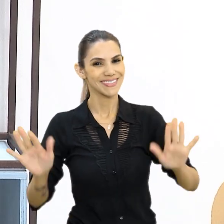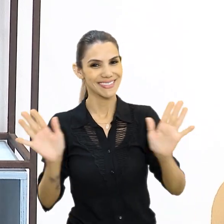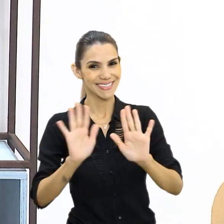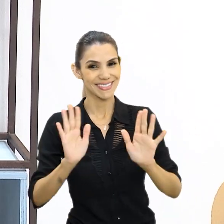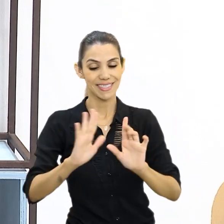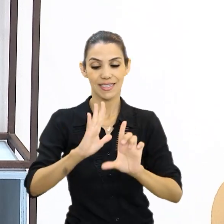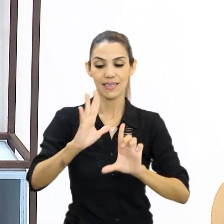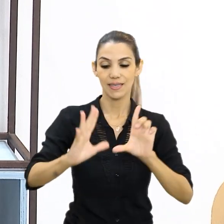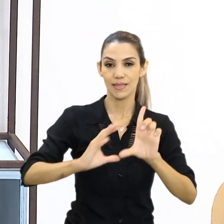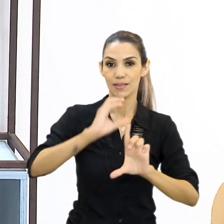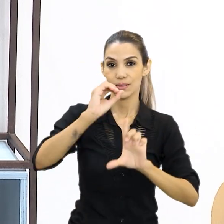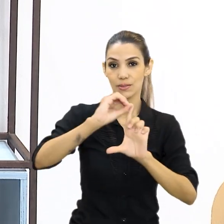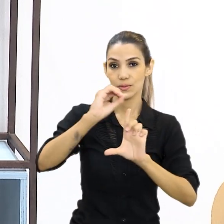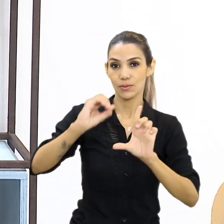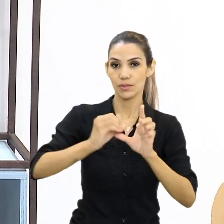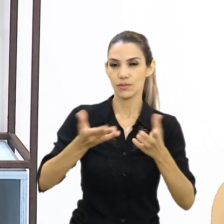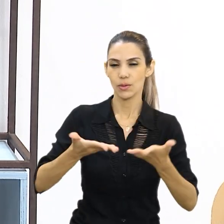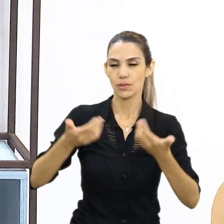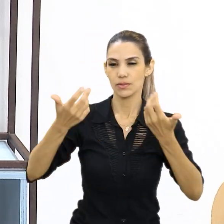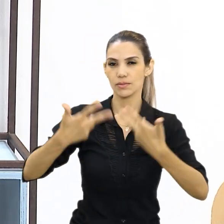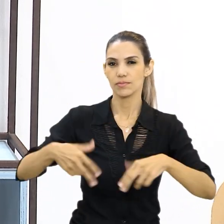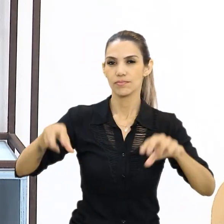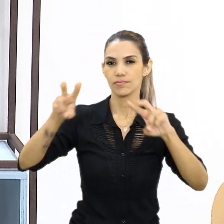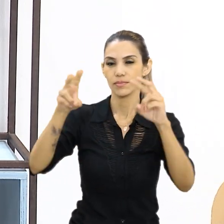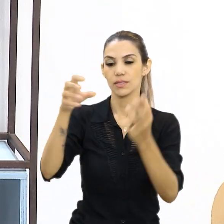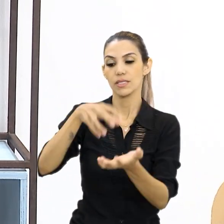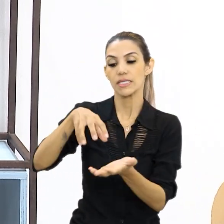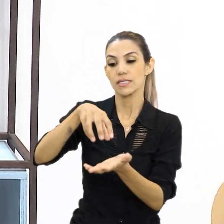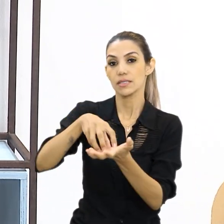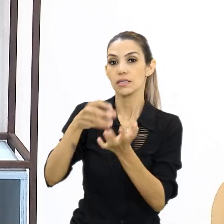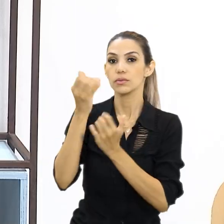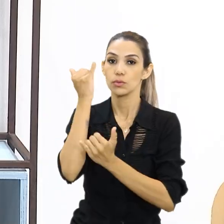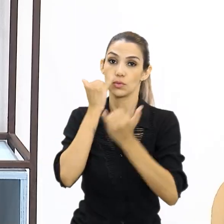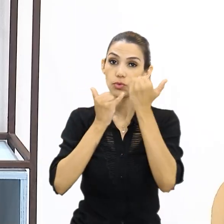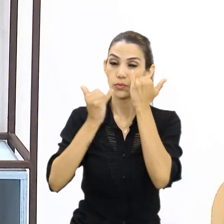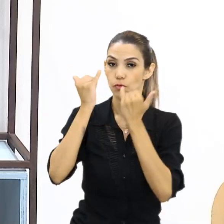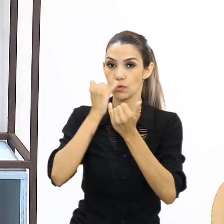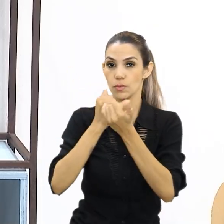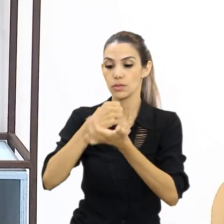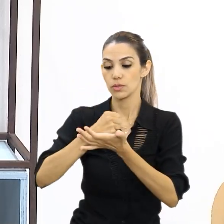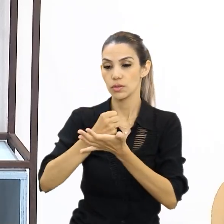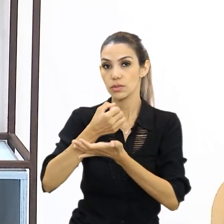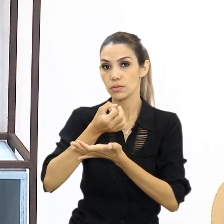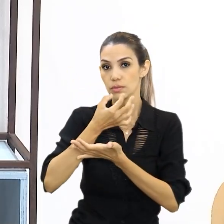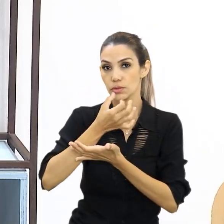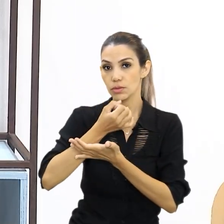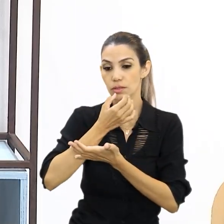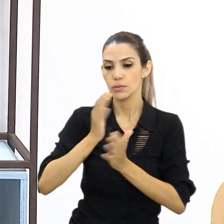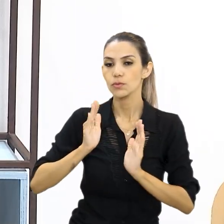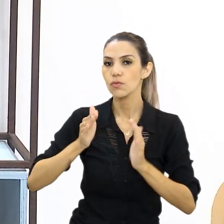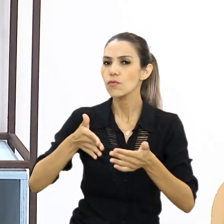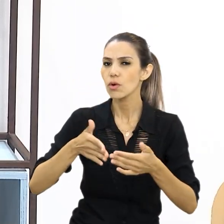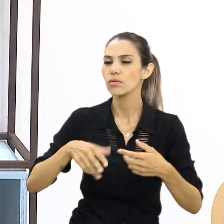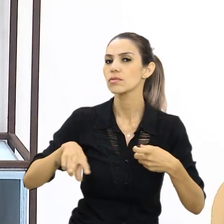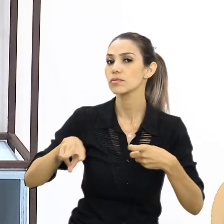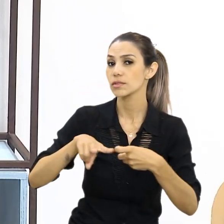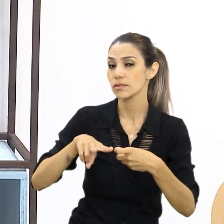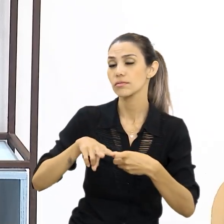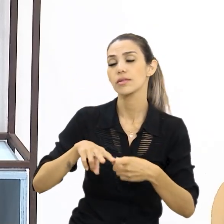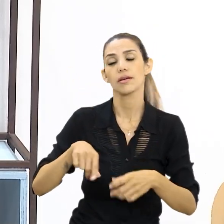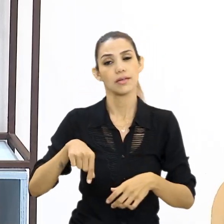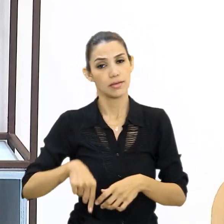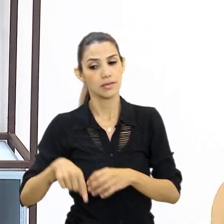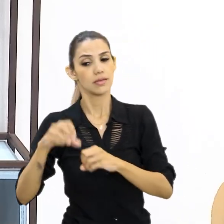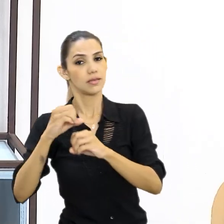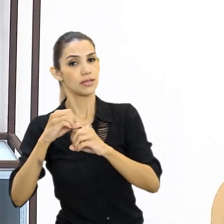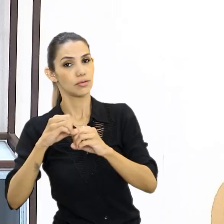Oi pessoal, no Mundo UFG de hoje vamos falar sobre o Centro de Informação de Medicamentos Veterinários, uma colaboração entre